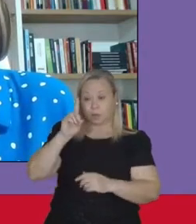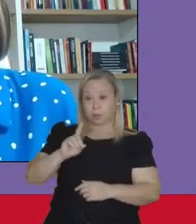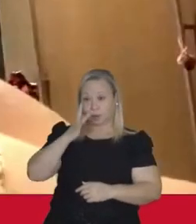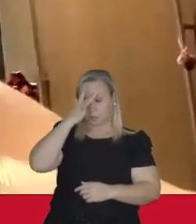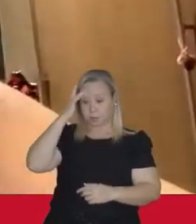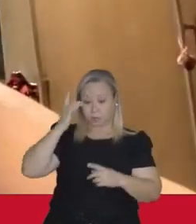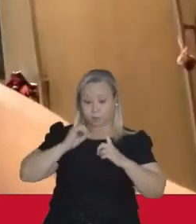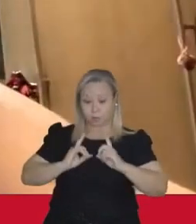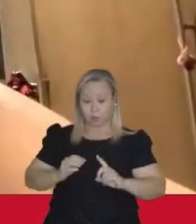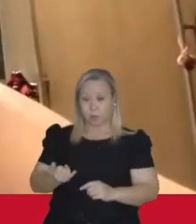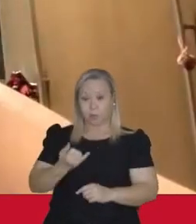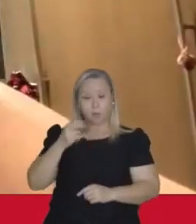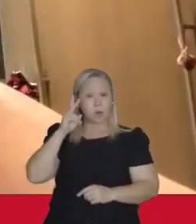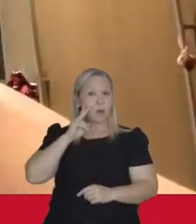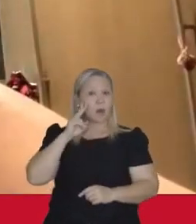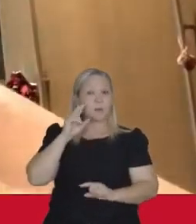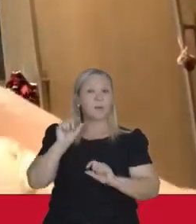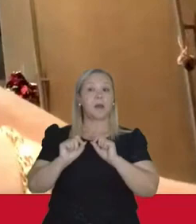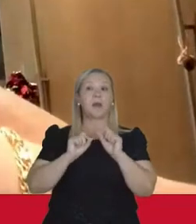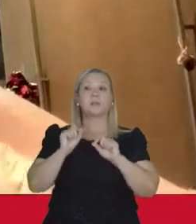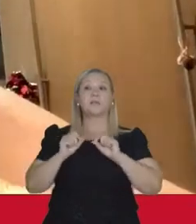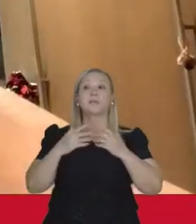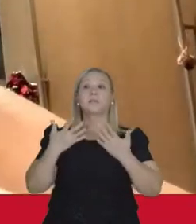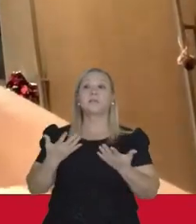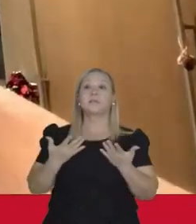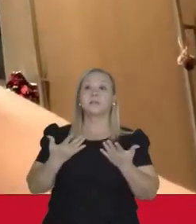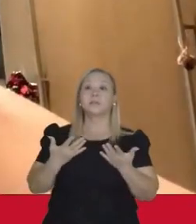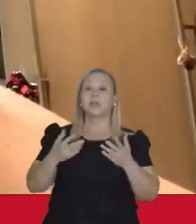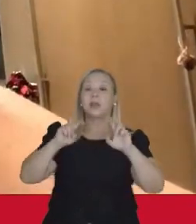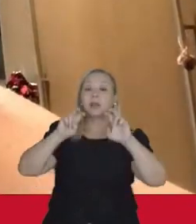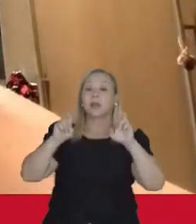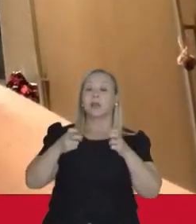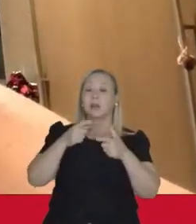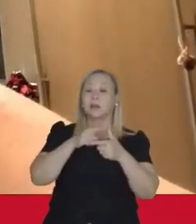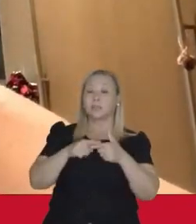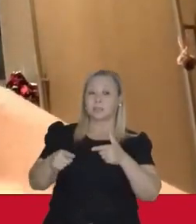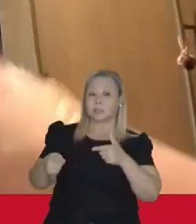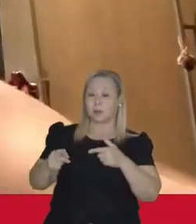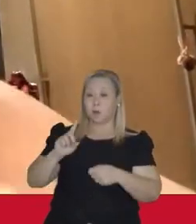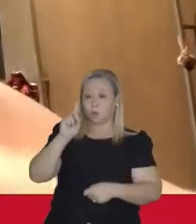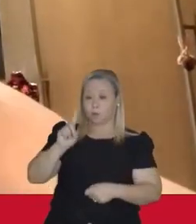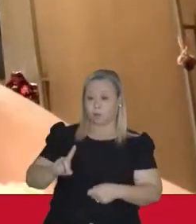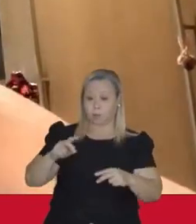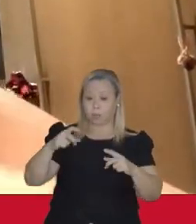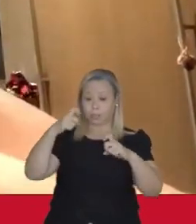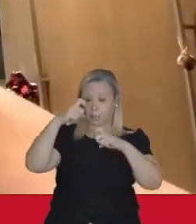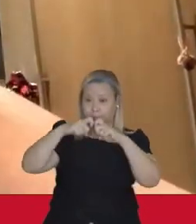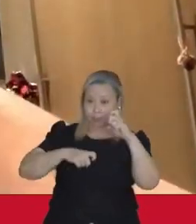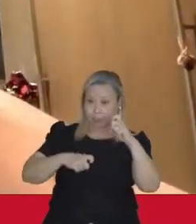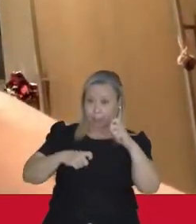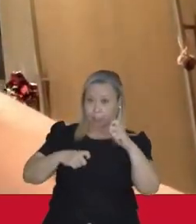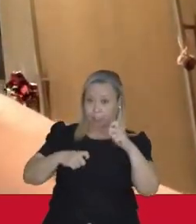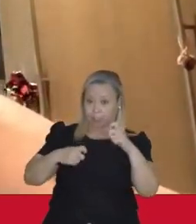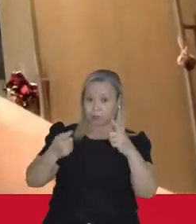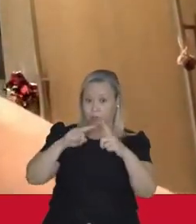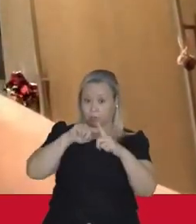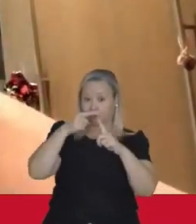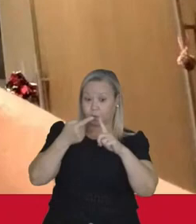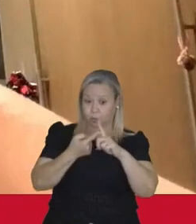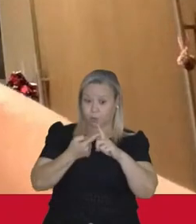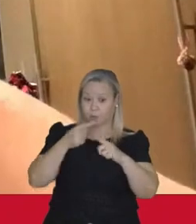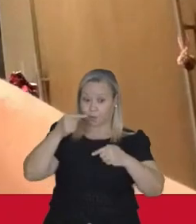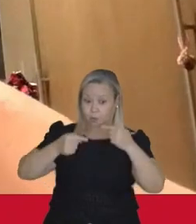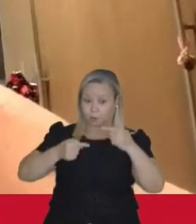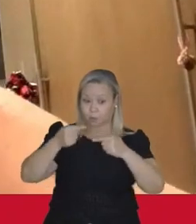é importante a gente lembrar que a questão dos direitos sexuais e reprodutivos foi também campo de disputa na construção